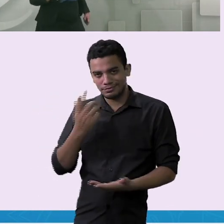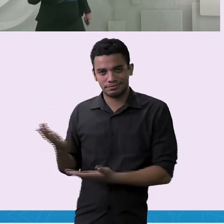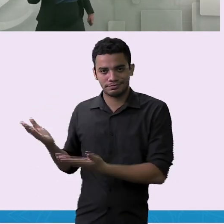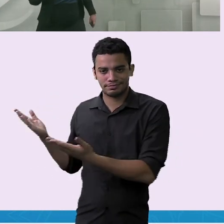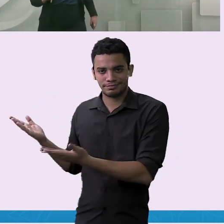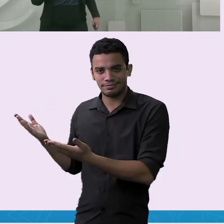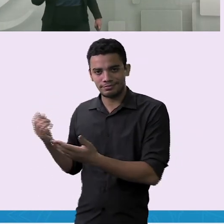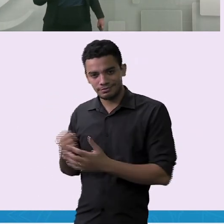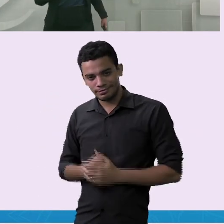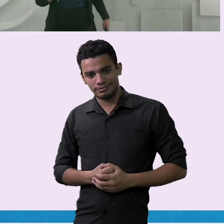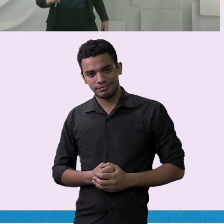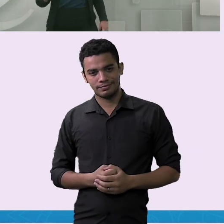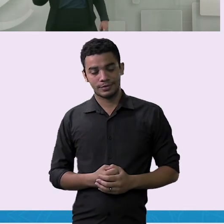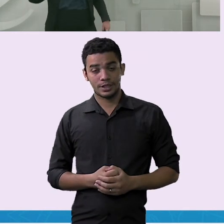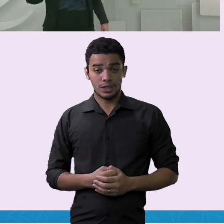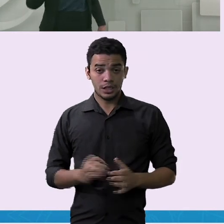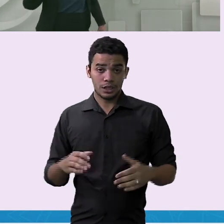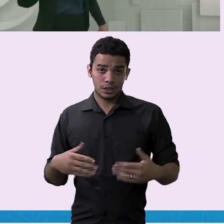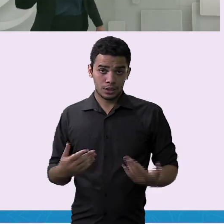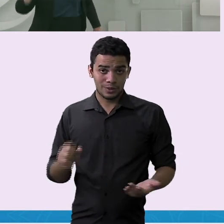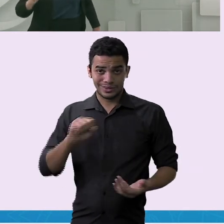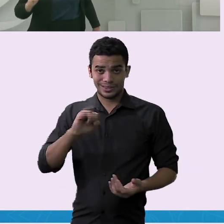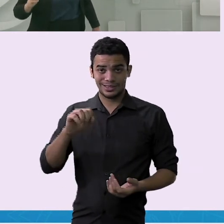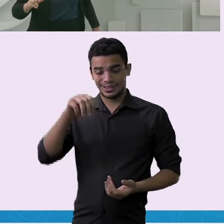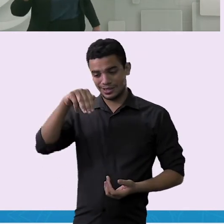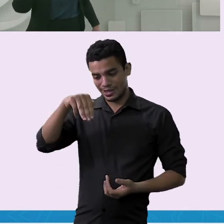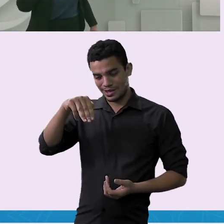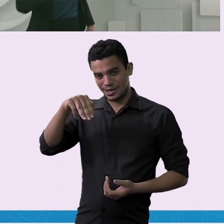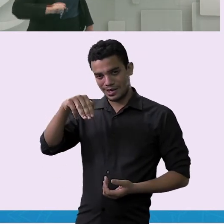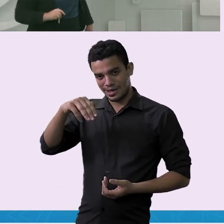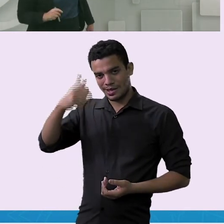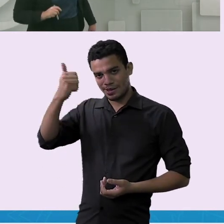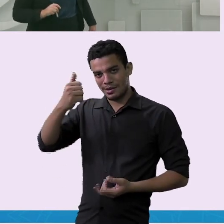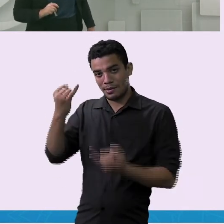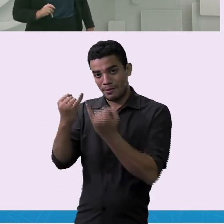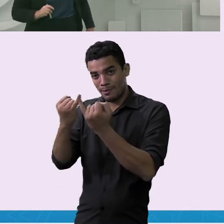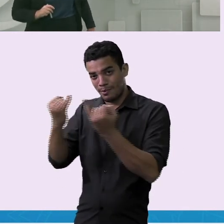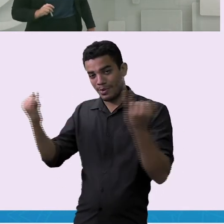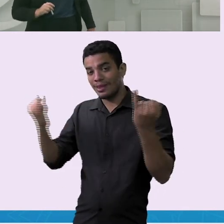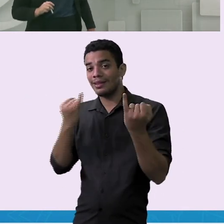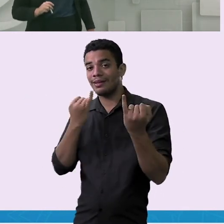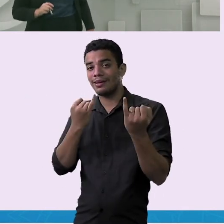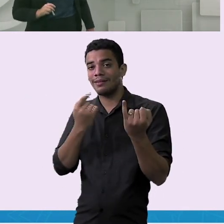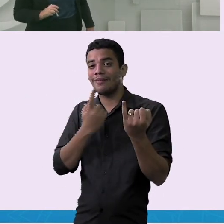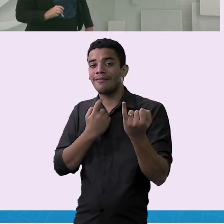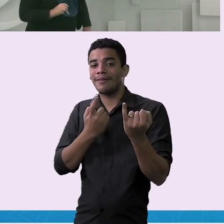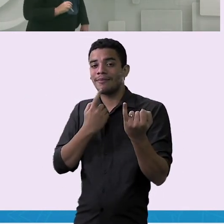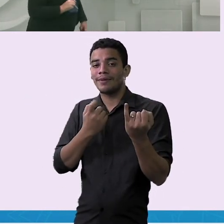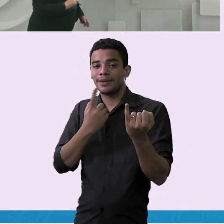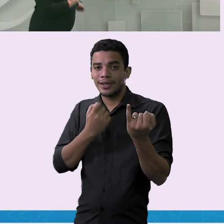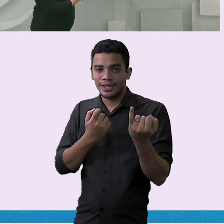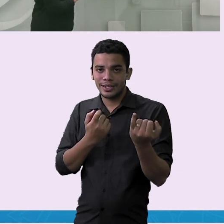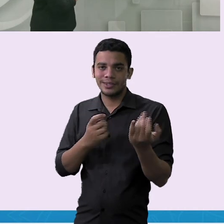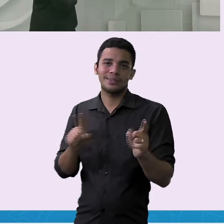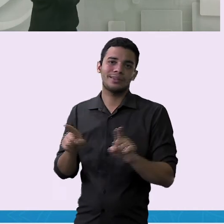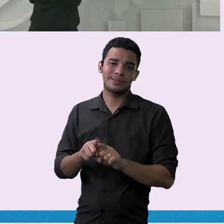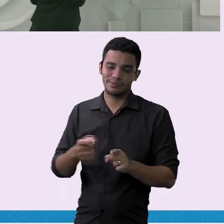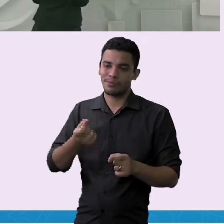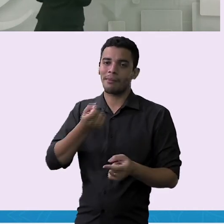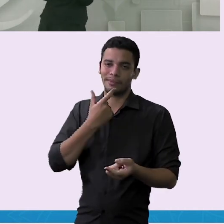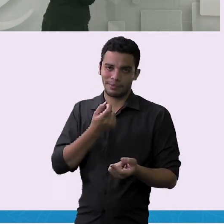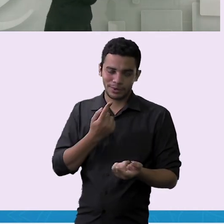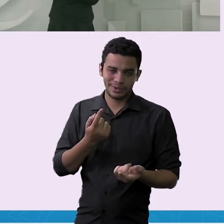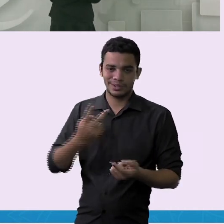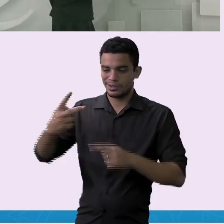Remédios. Então, toda vez que eu falo sobre medicamentos, eu estou falando sobre remédios. A letra